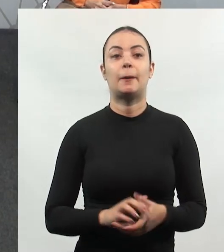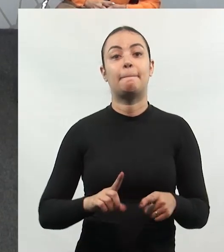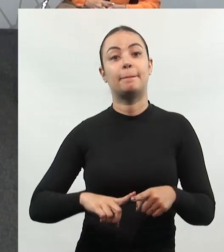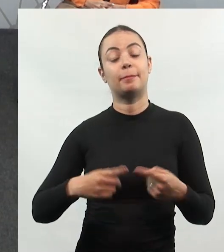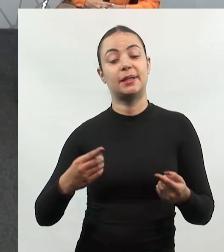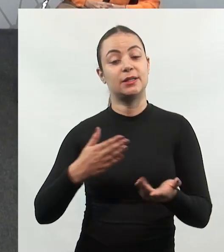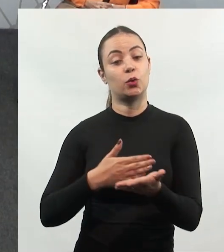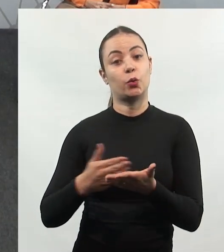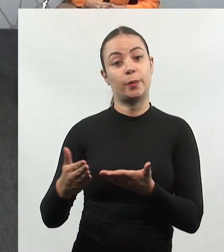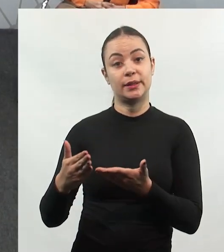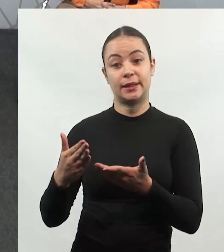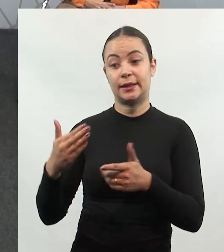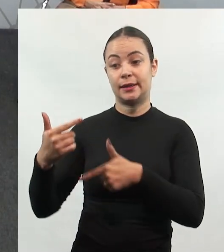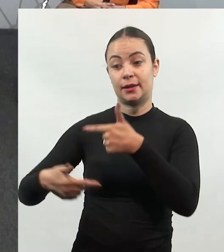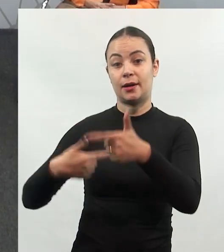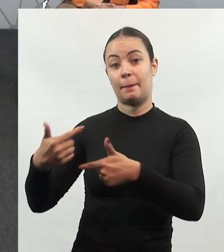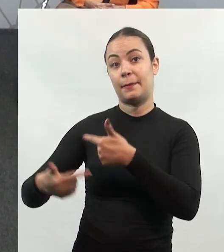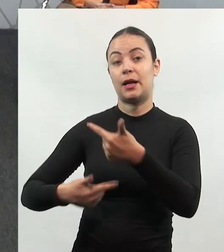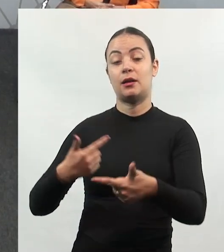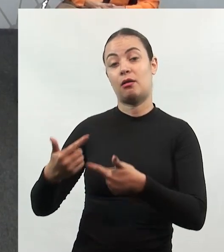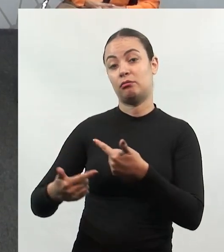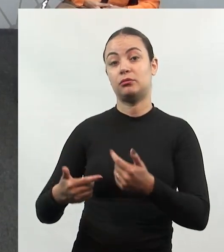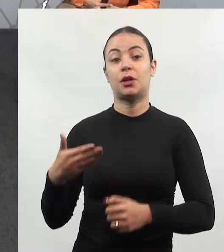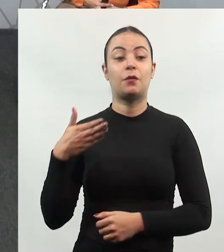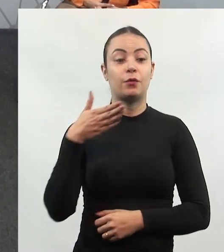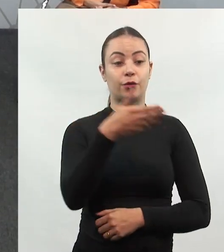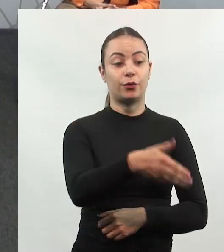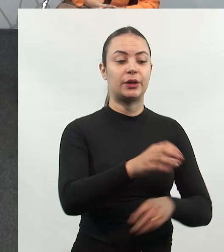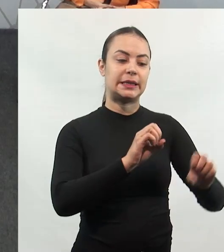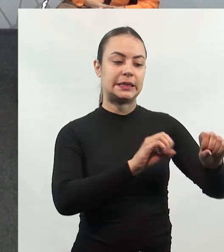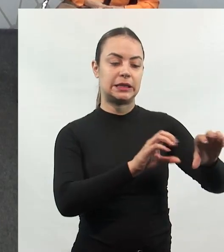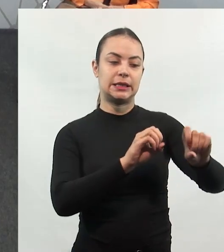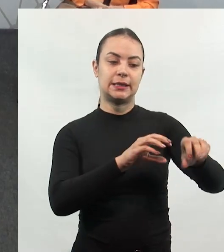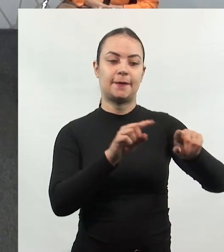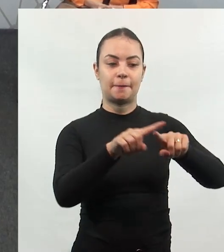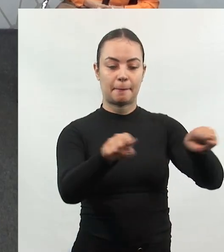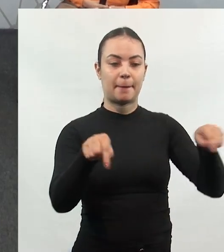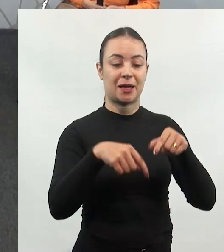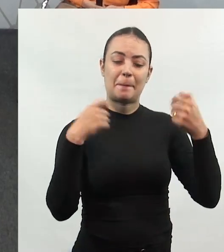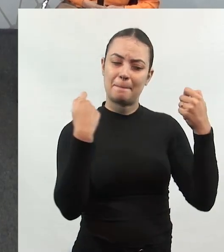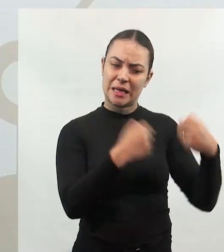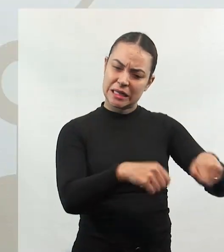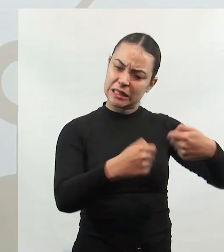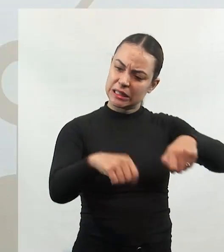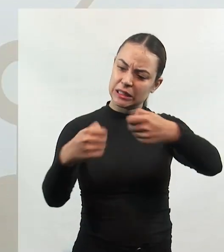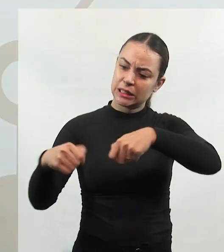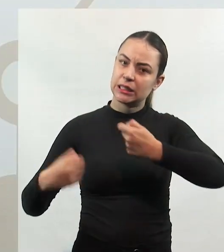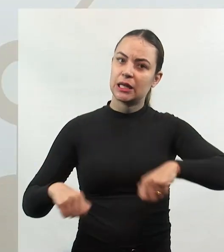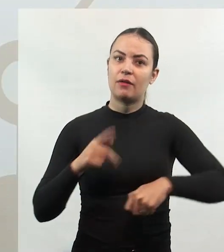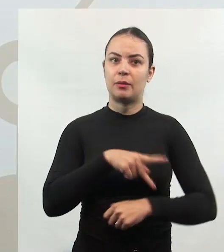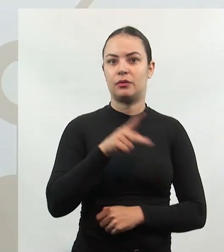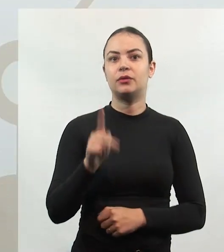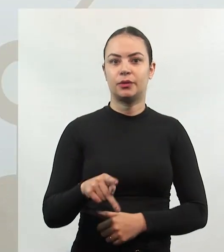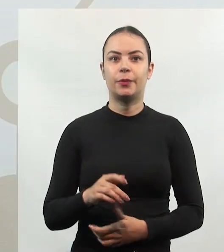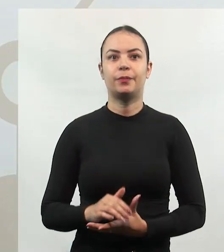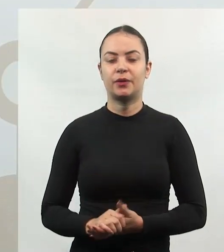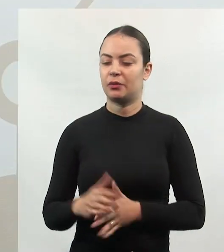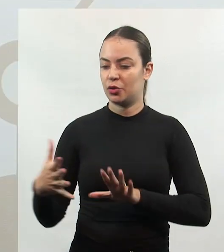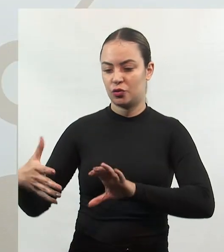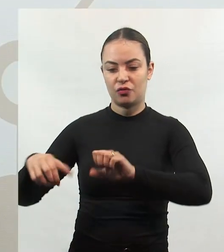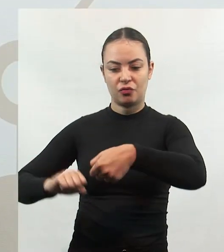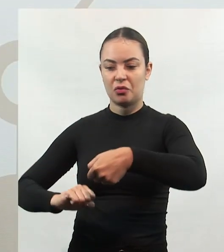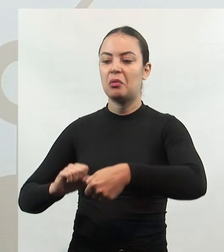que significa Carmela Dutra na vida de cada uma? Sheila? Bem, depois que eu terminei o